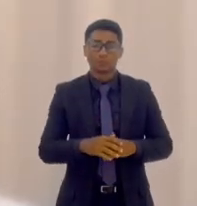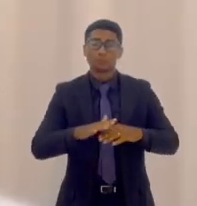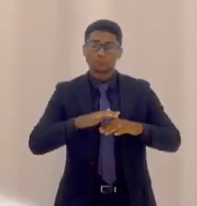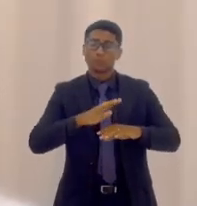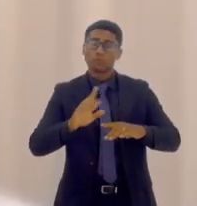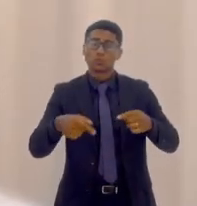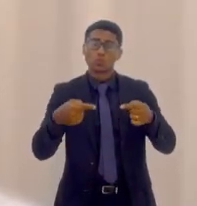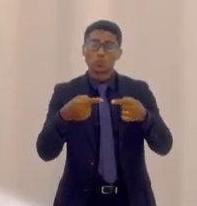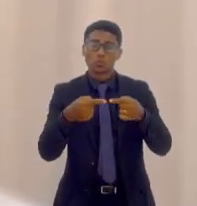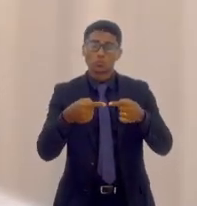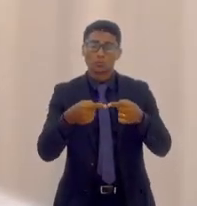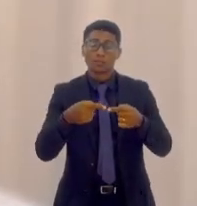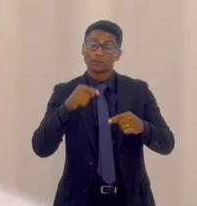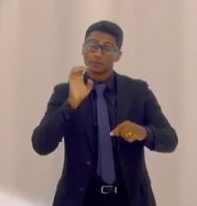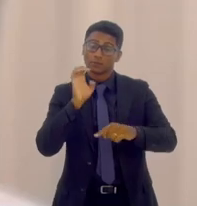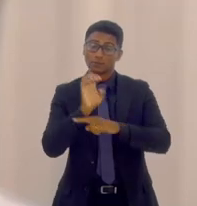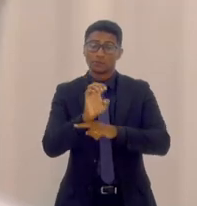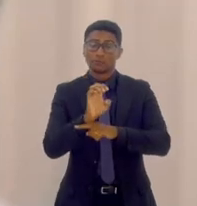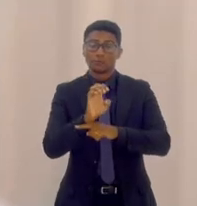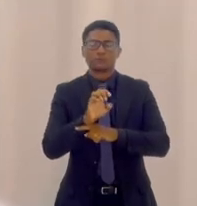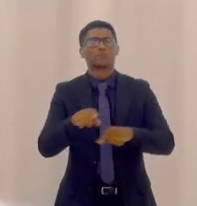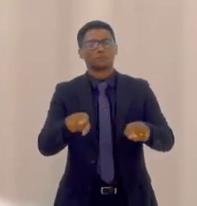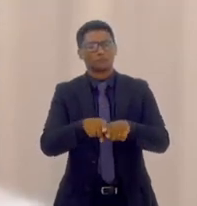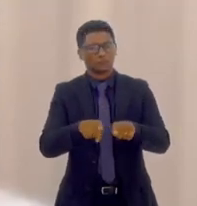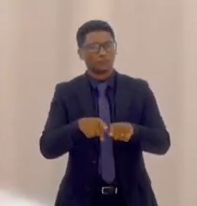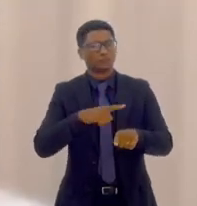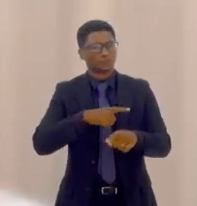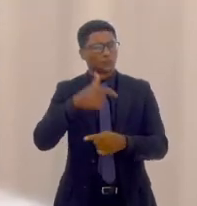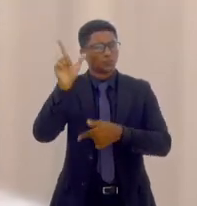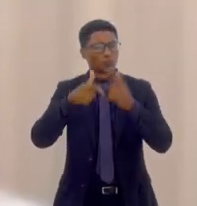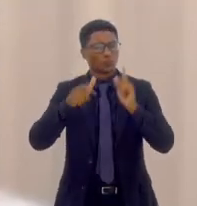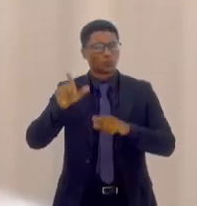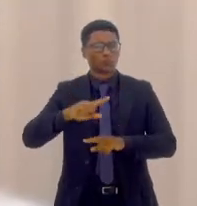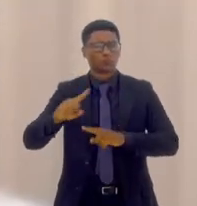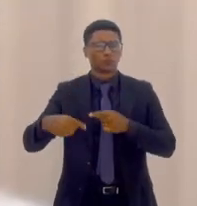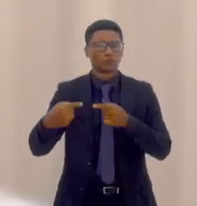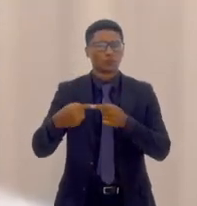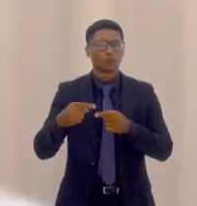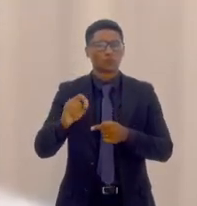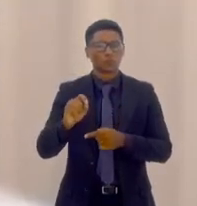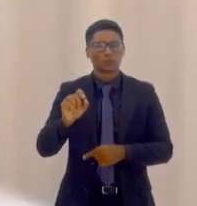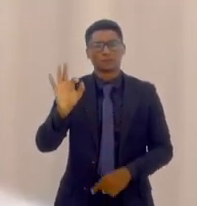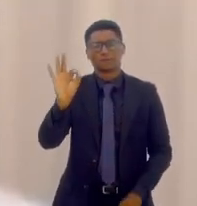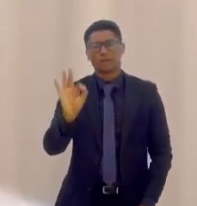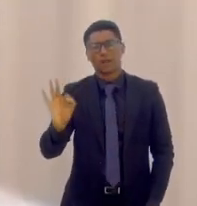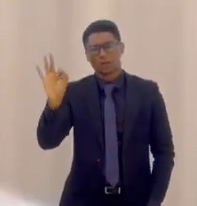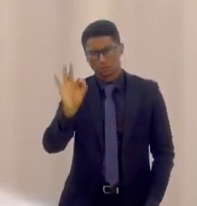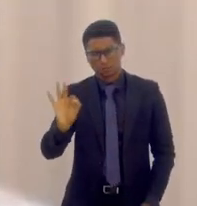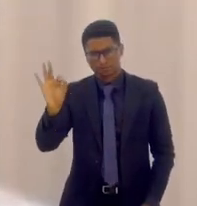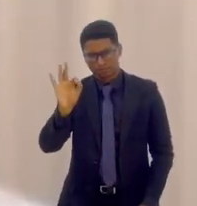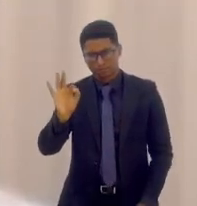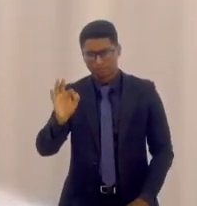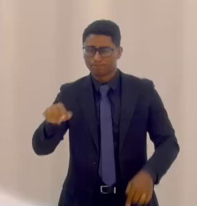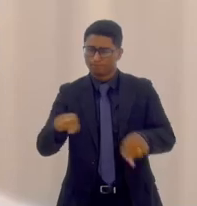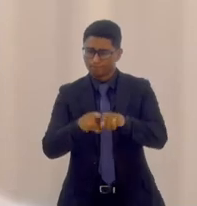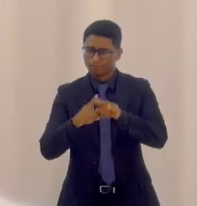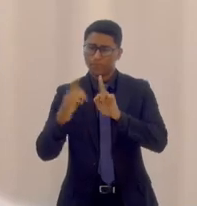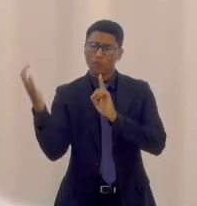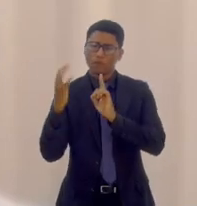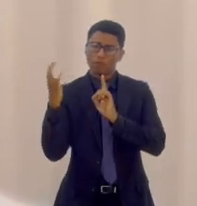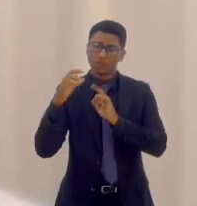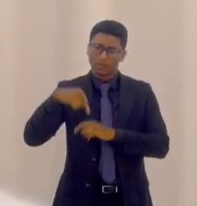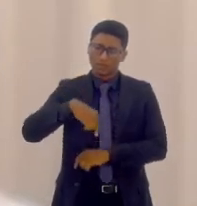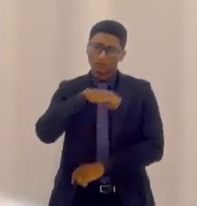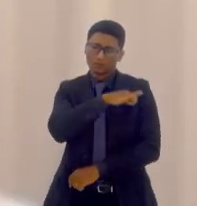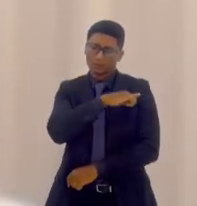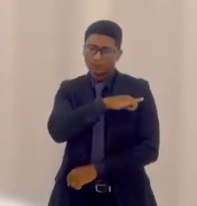dizem respeito à nossa agenda estadual. Existem outras coisas que dizem respeito à agenda federal, que também influenciam bem o